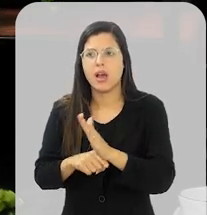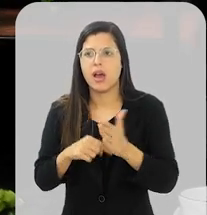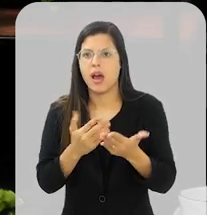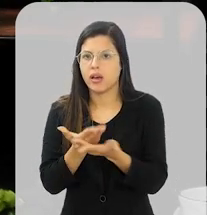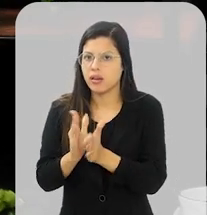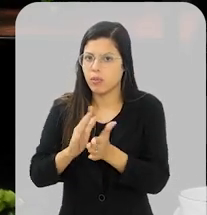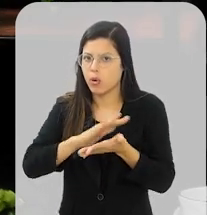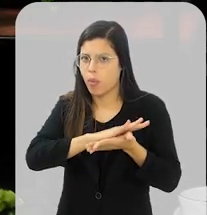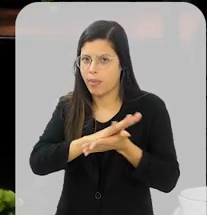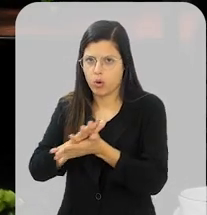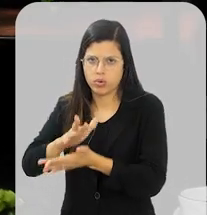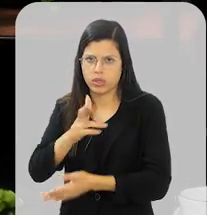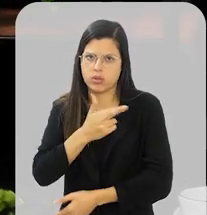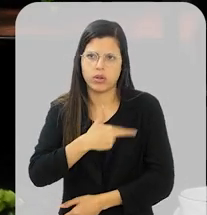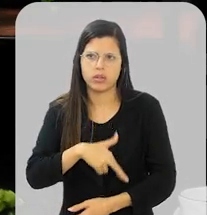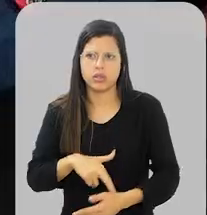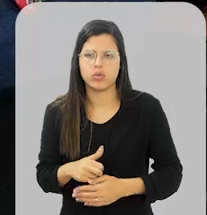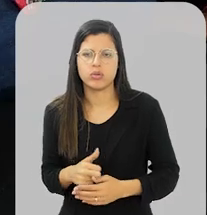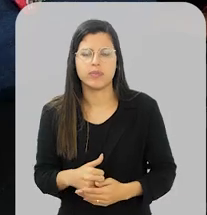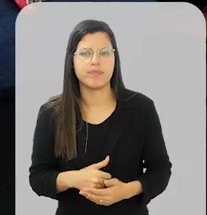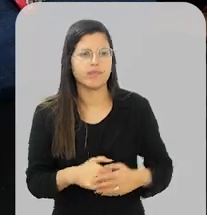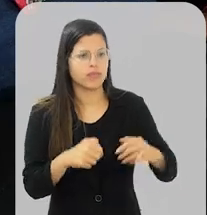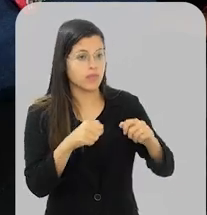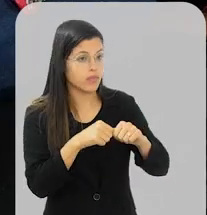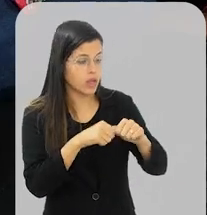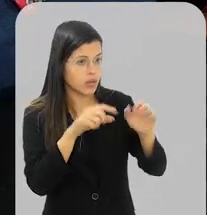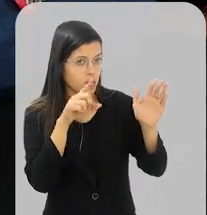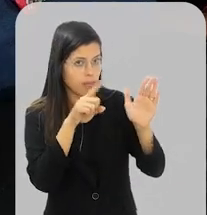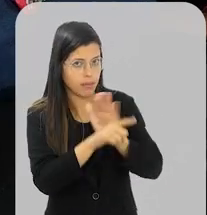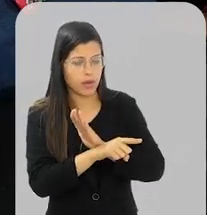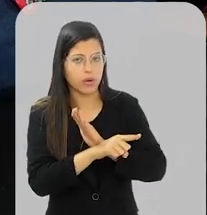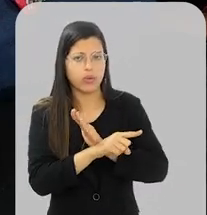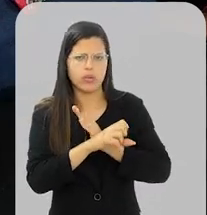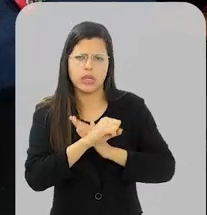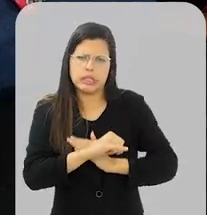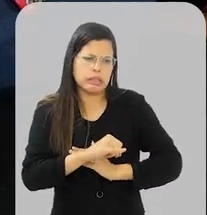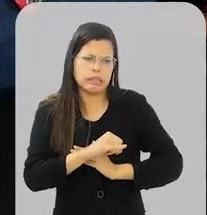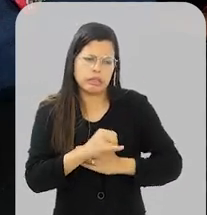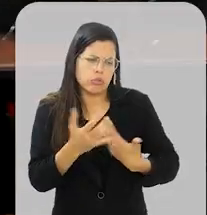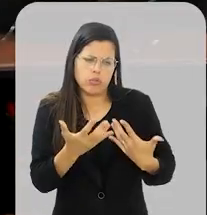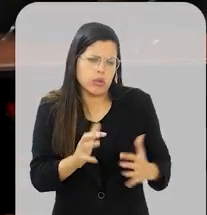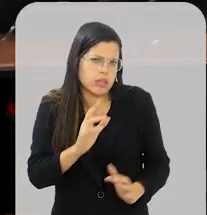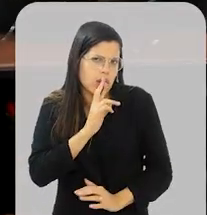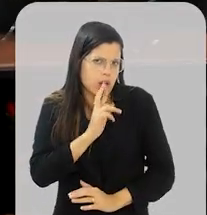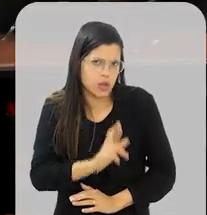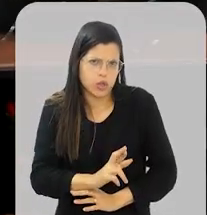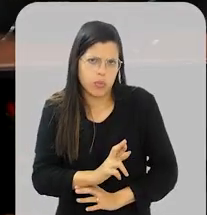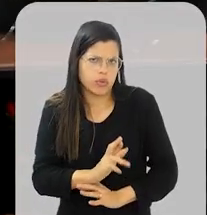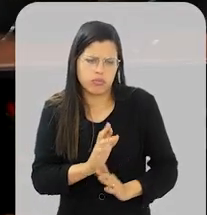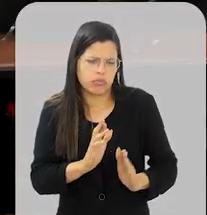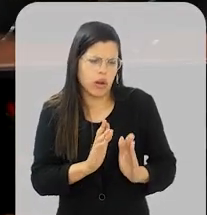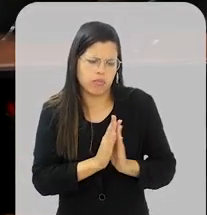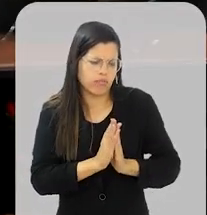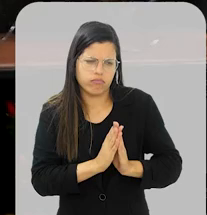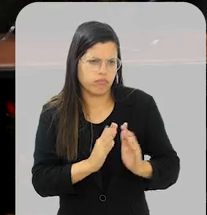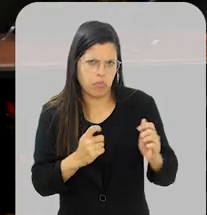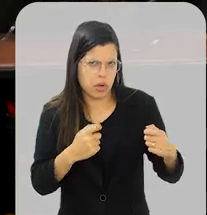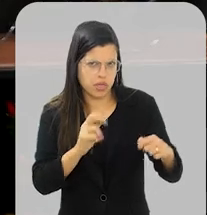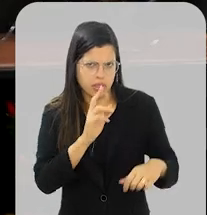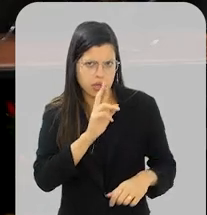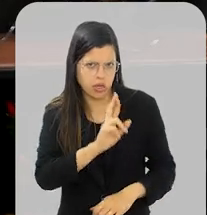combater a intolerância religiosa. Eu vou lhe fazer uma pergunta. Se você não se sentir à vontade de responder, por